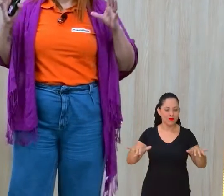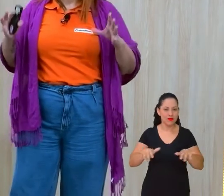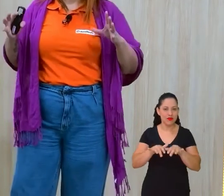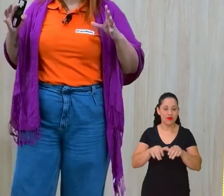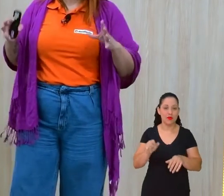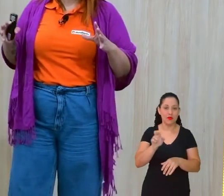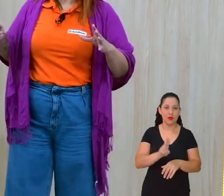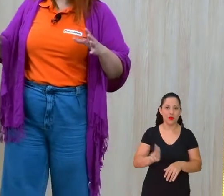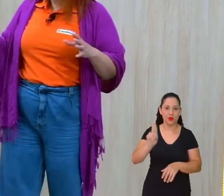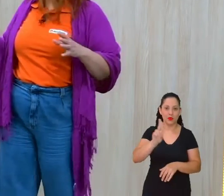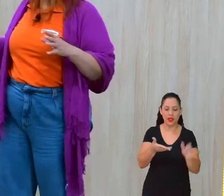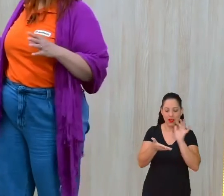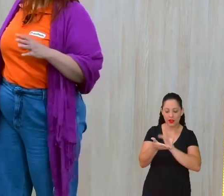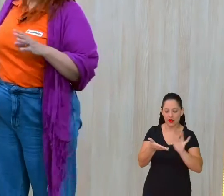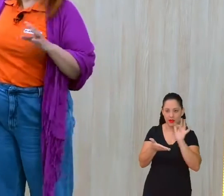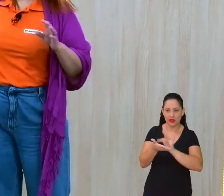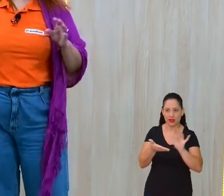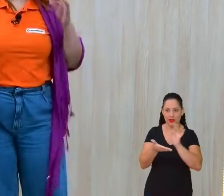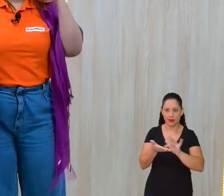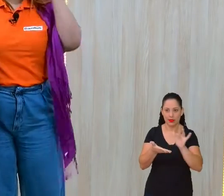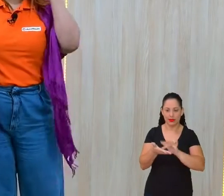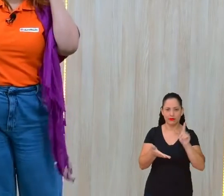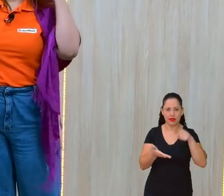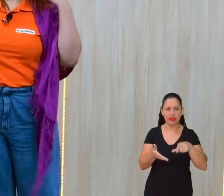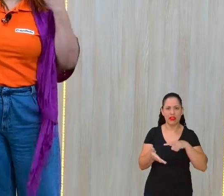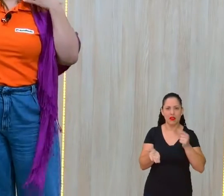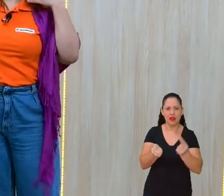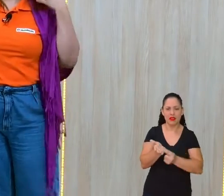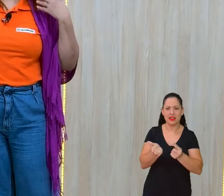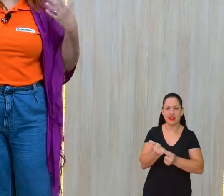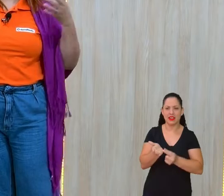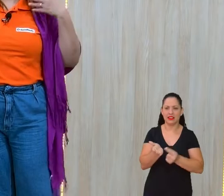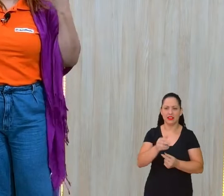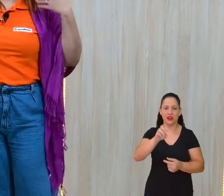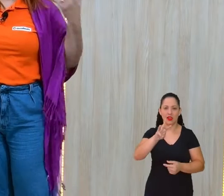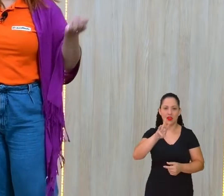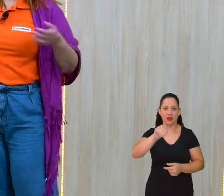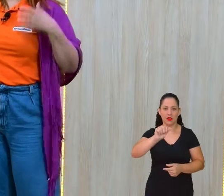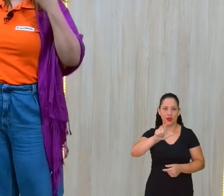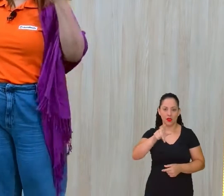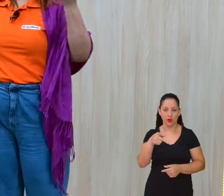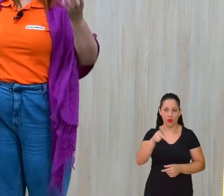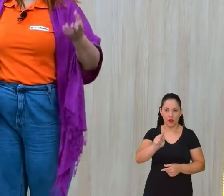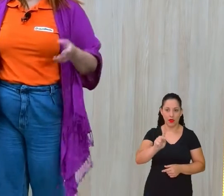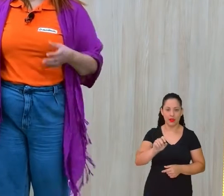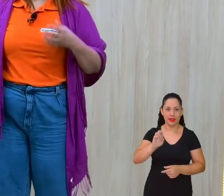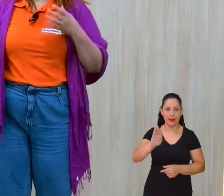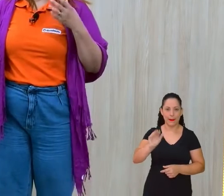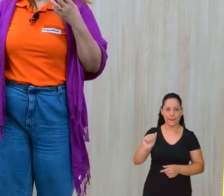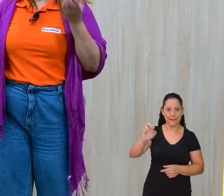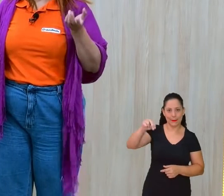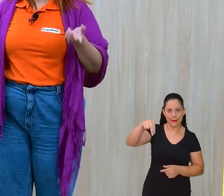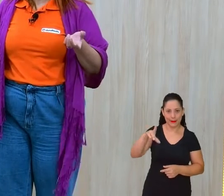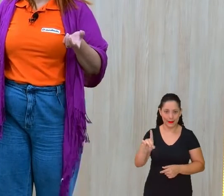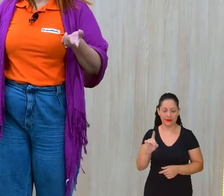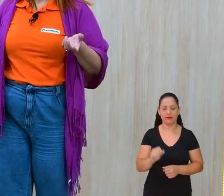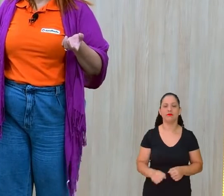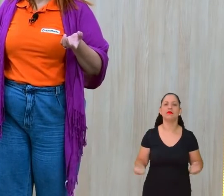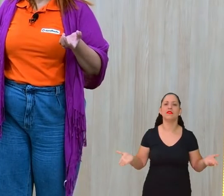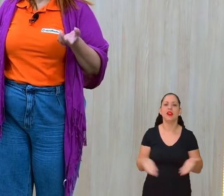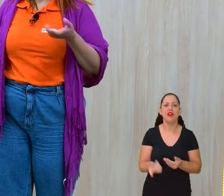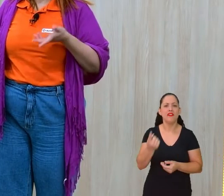do Walk Band, ok? Mas primeiro vamos assim fazer um momento assim de